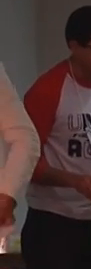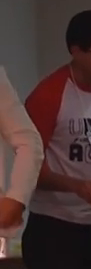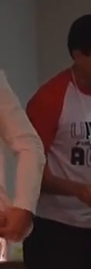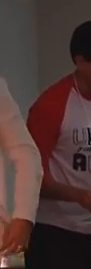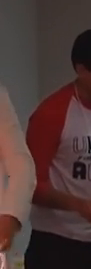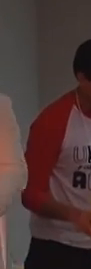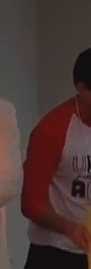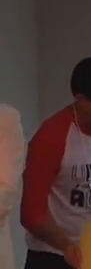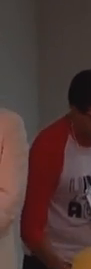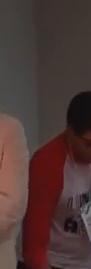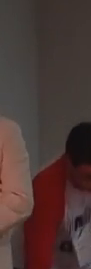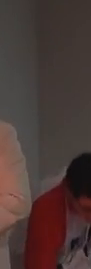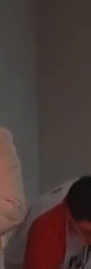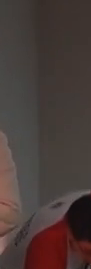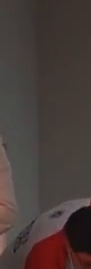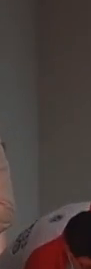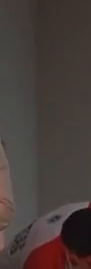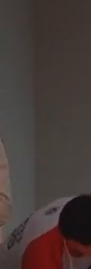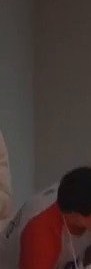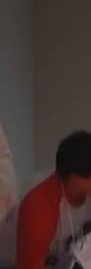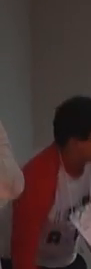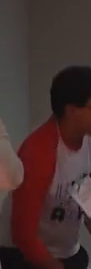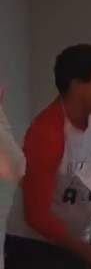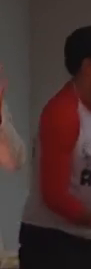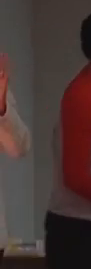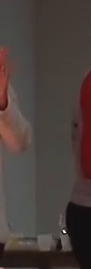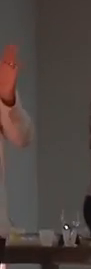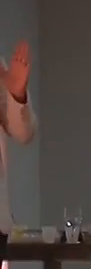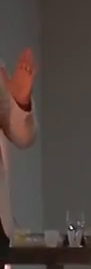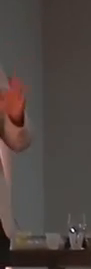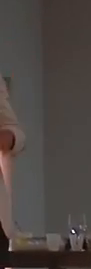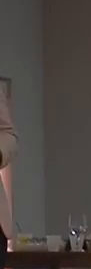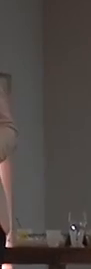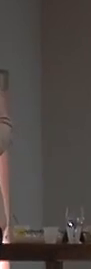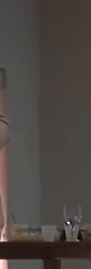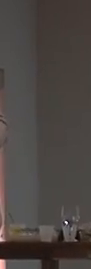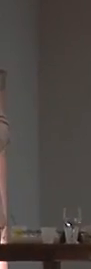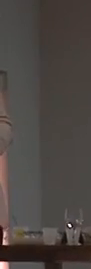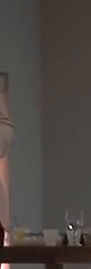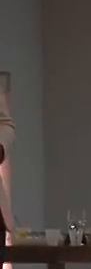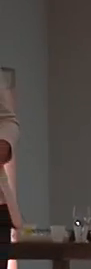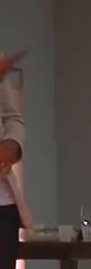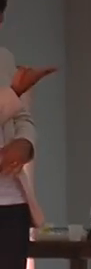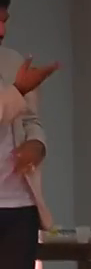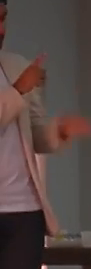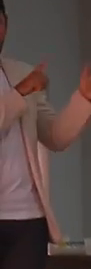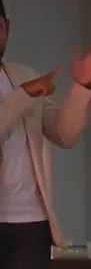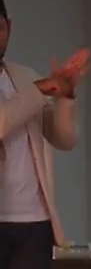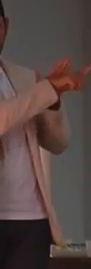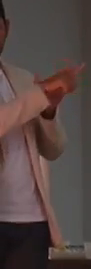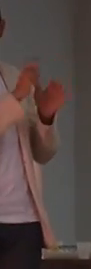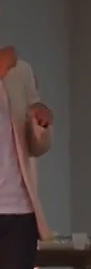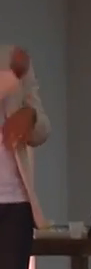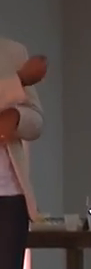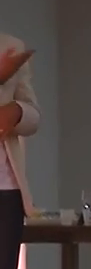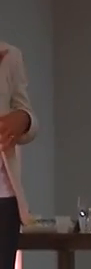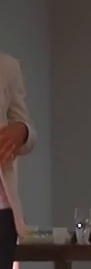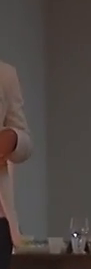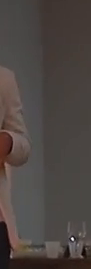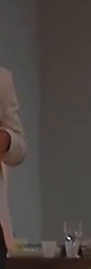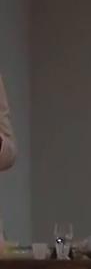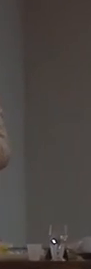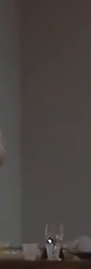E, de acordo com as normas, professora Anália fará a pergunta a quem iniciou, professor